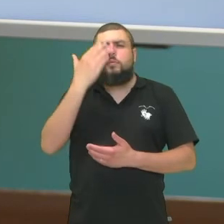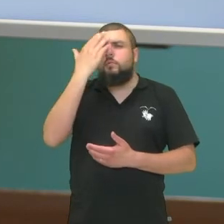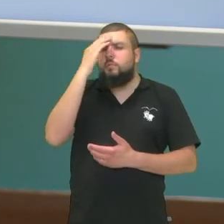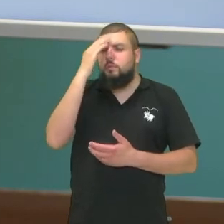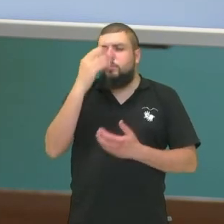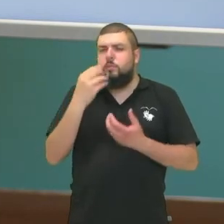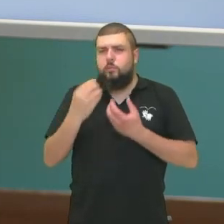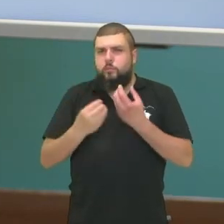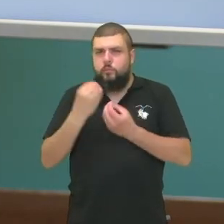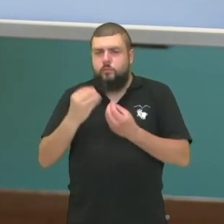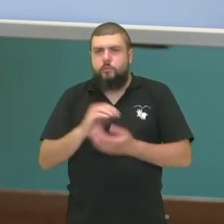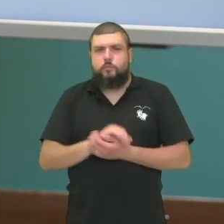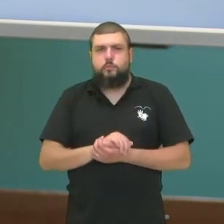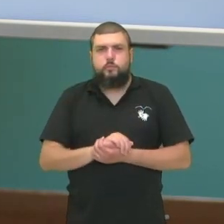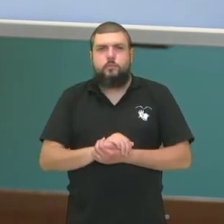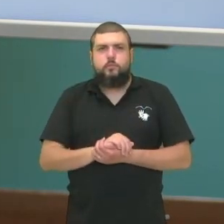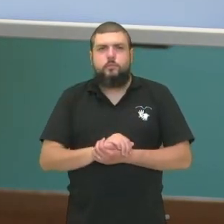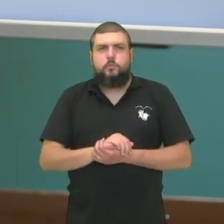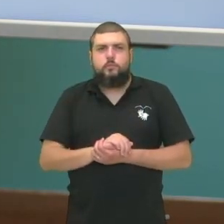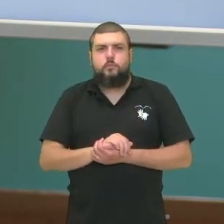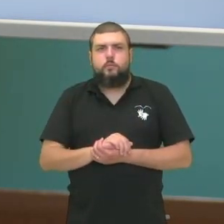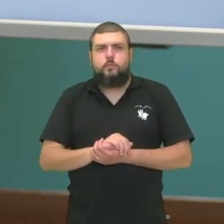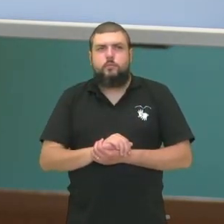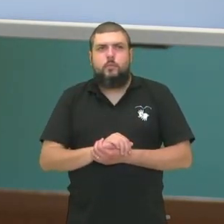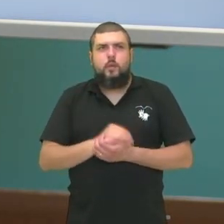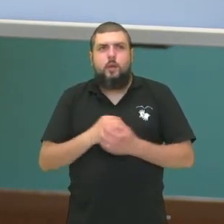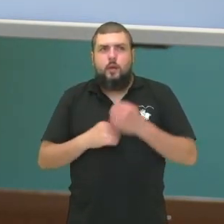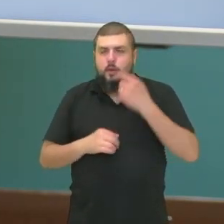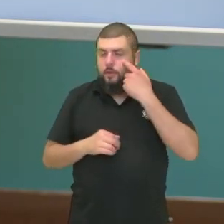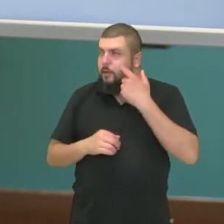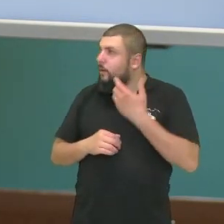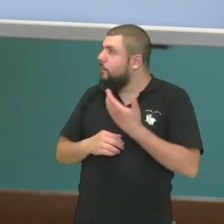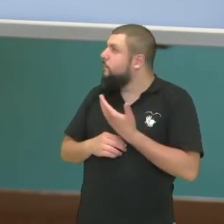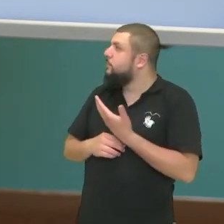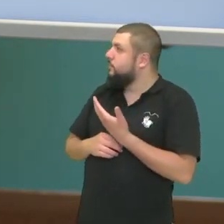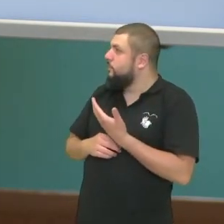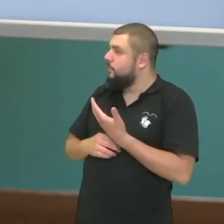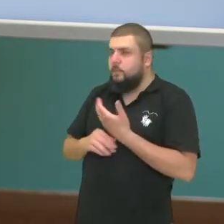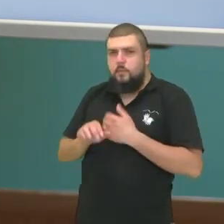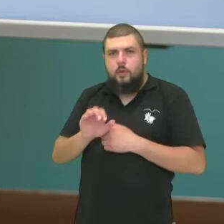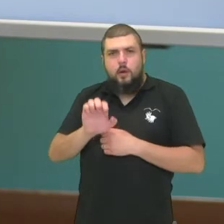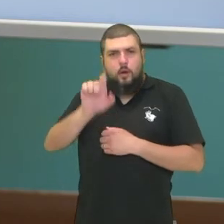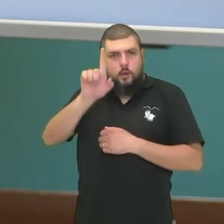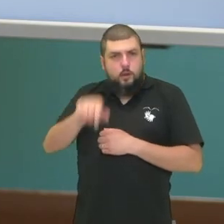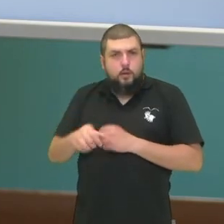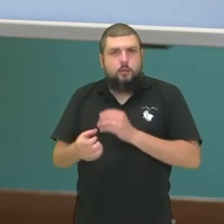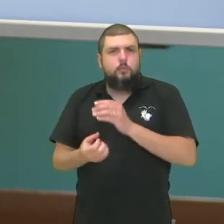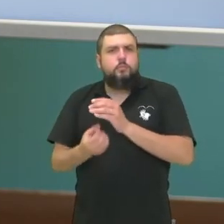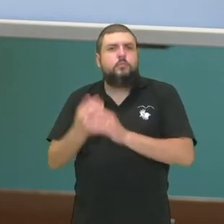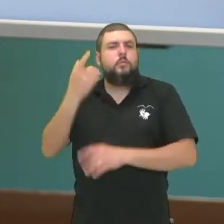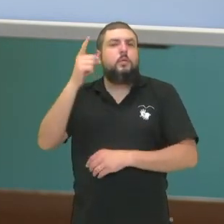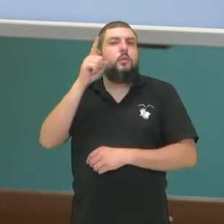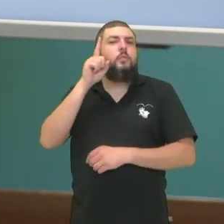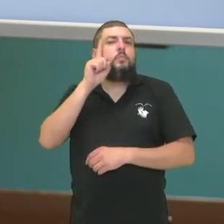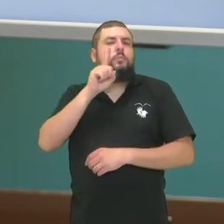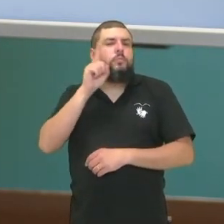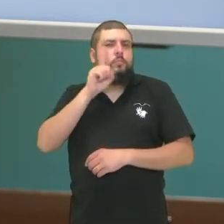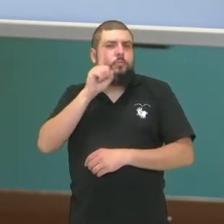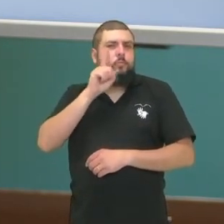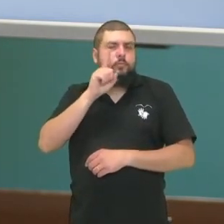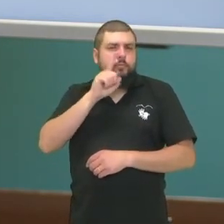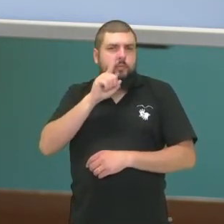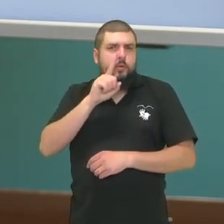aí. Street dance, primeiro, é um rótulo que os americanos criaram para identificar os estilos de dança